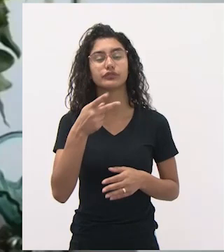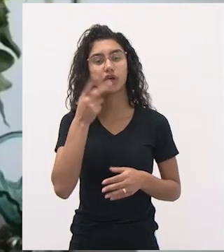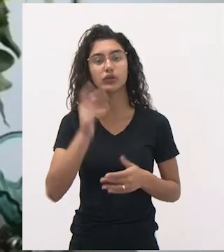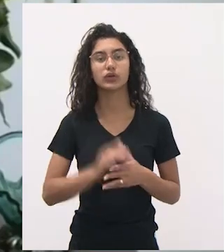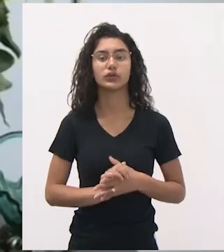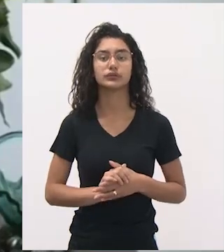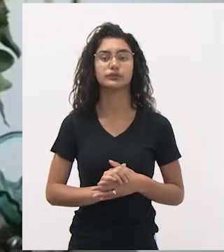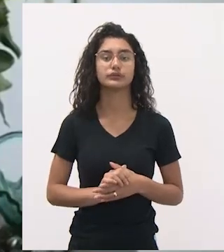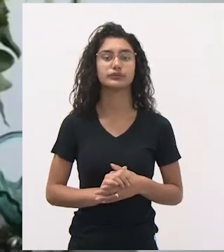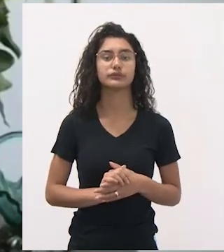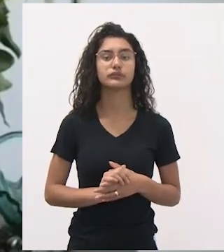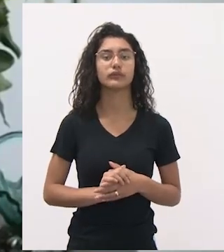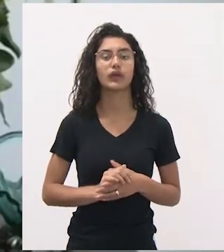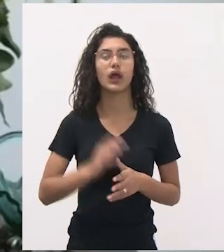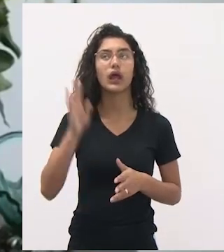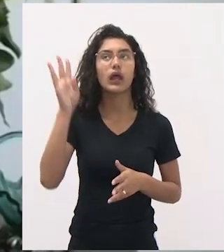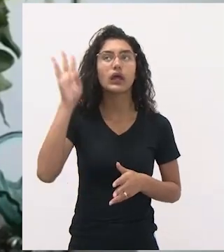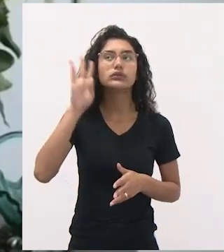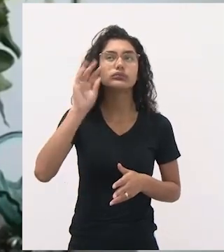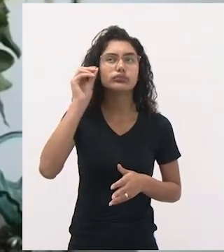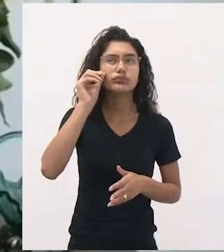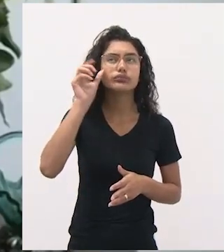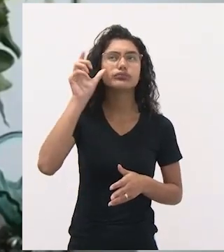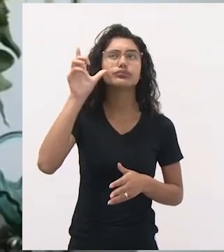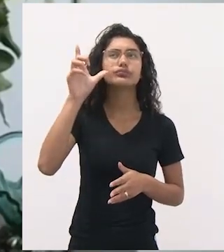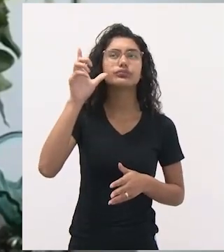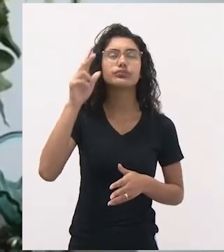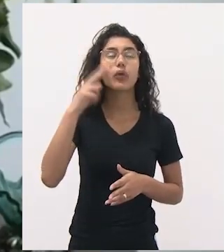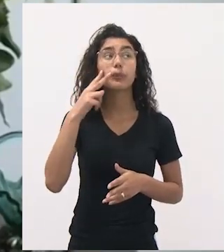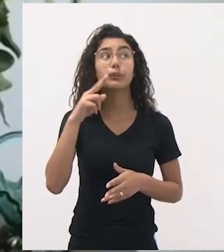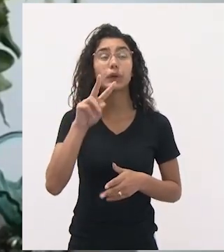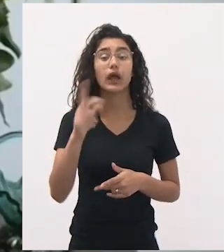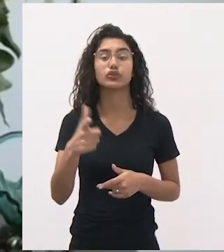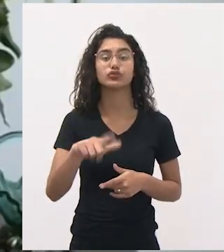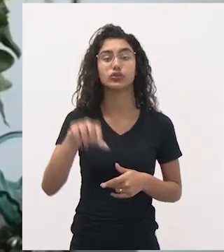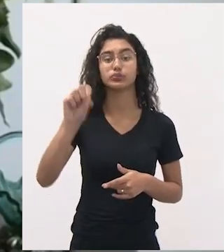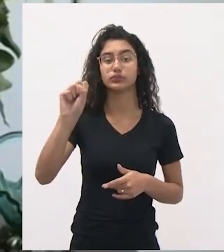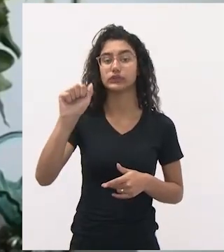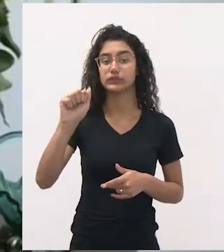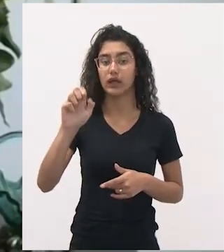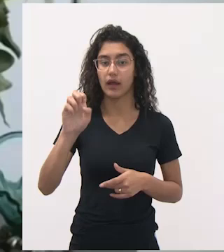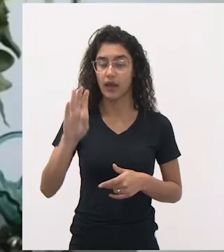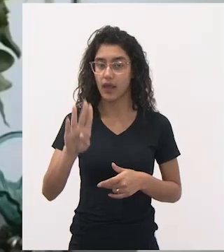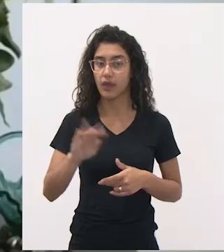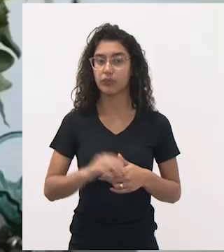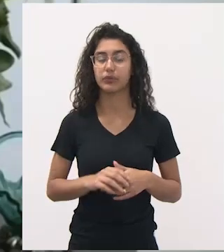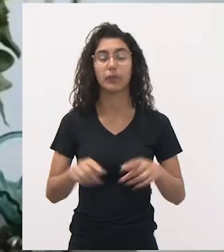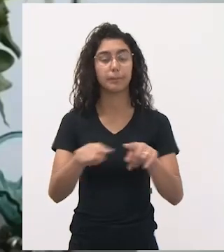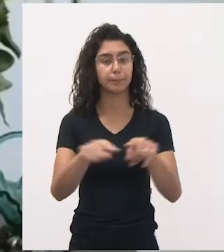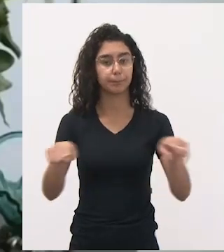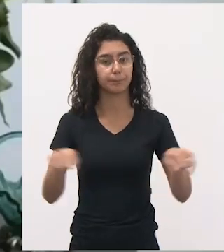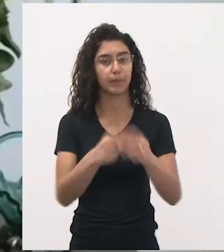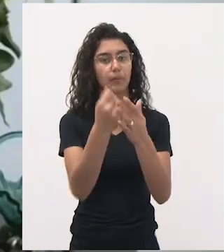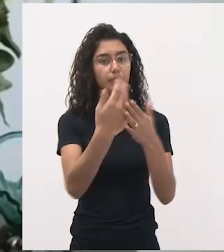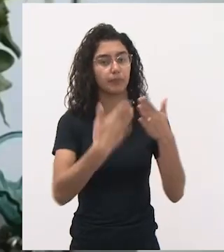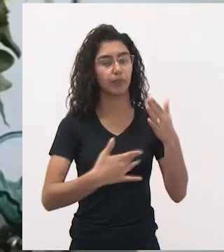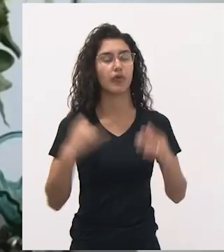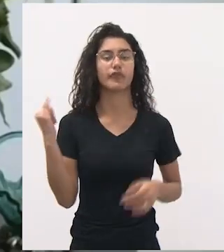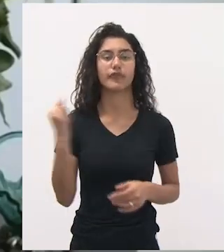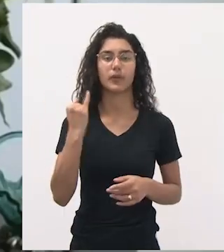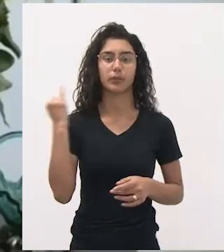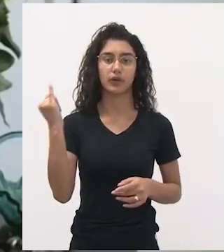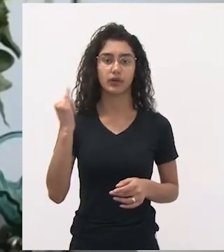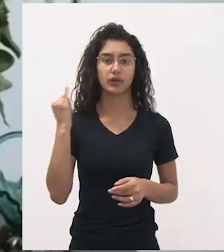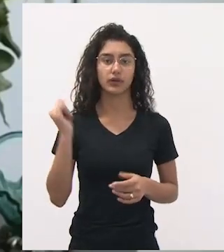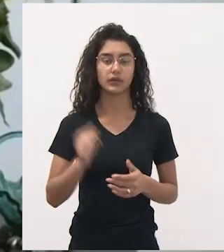despertar este olhar novamente para o SAEB, para a avaliação externa, a importância